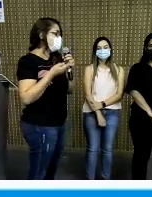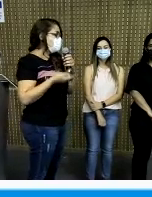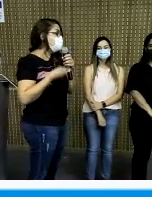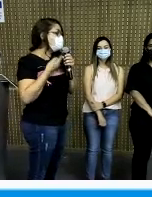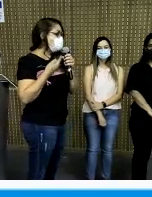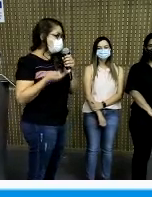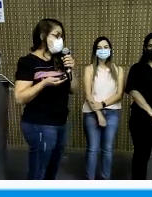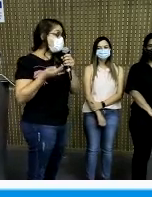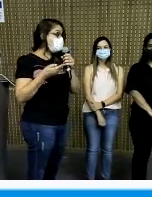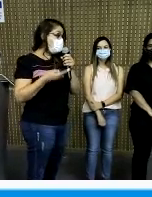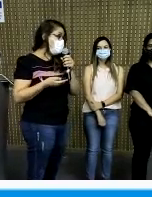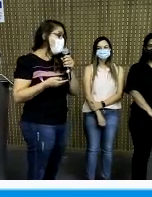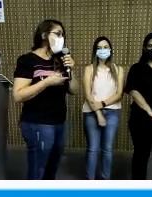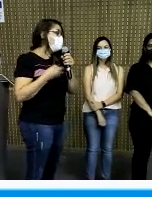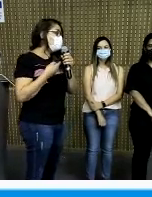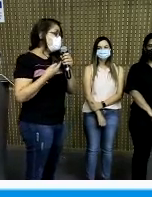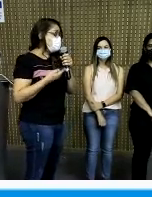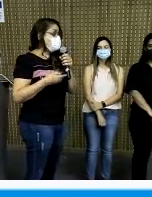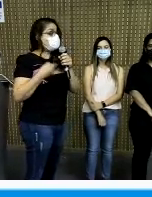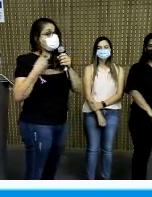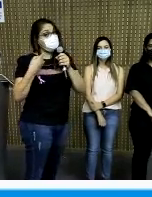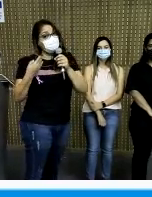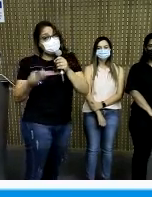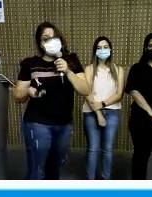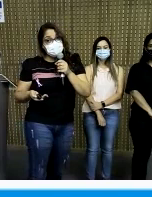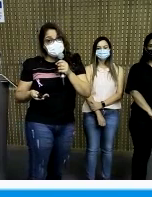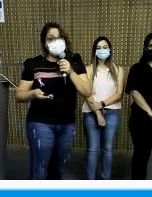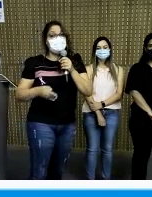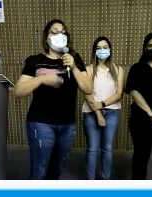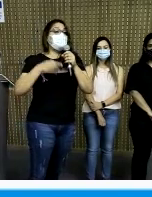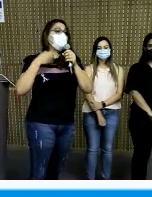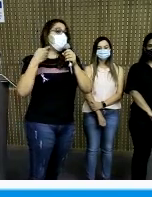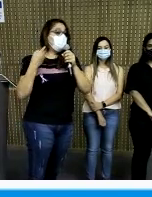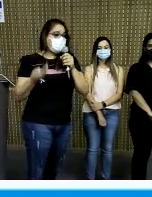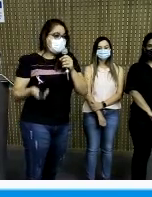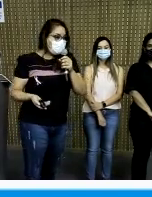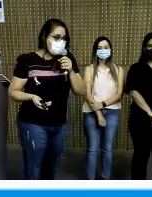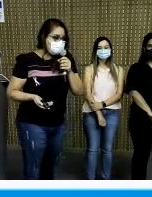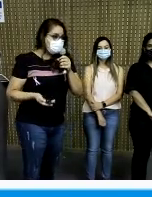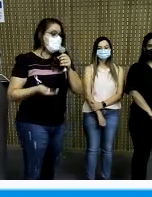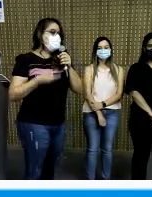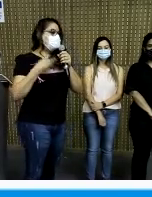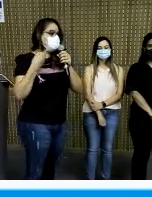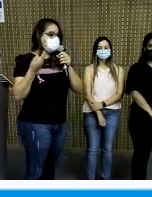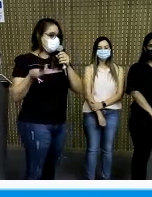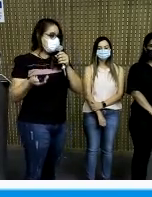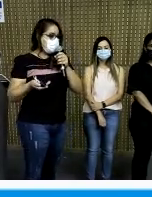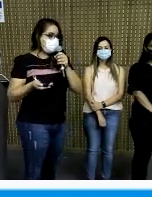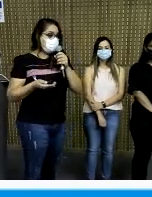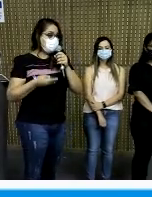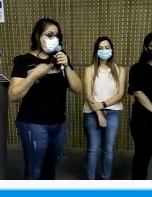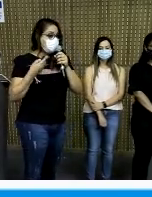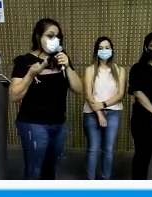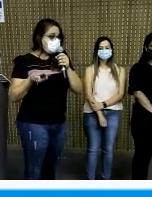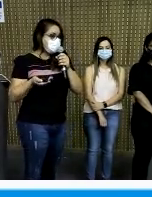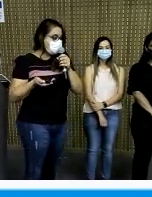mas construímos juntos, até porque a nossa unidade é uma unidade muito antiga, tem uma única entrada, manter esse distanciamento